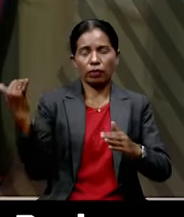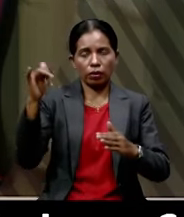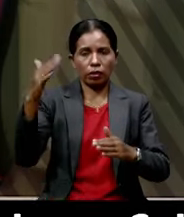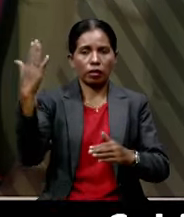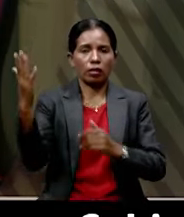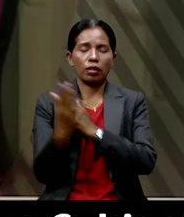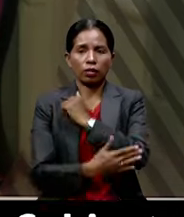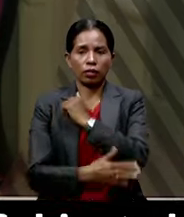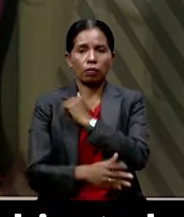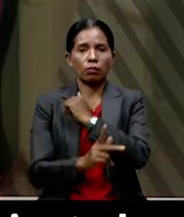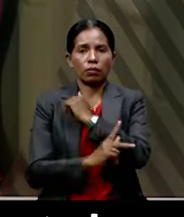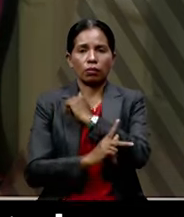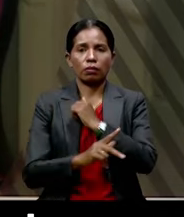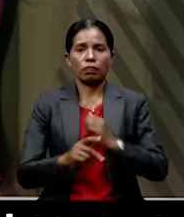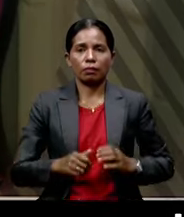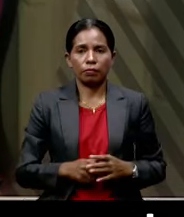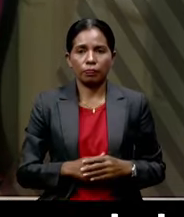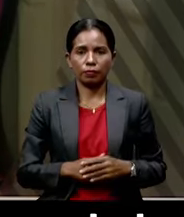Portugal.